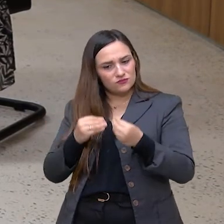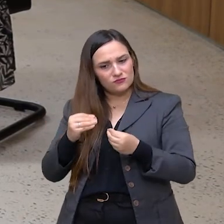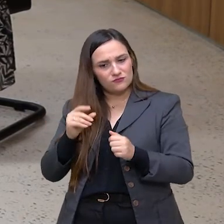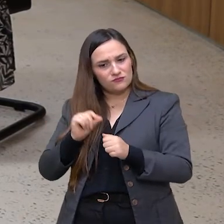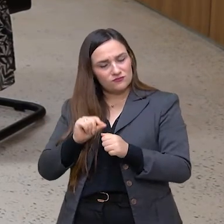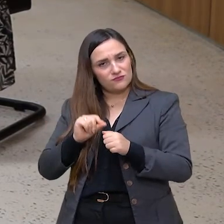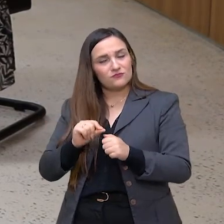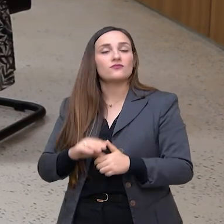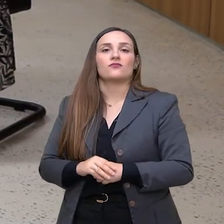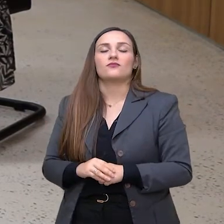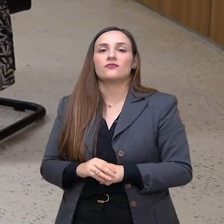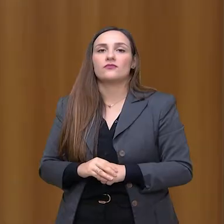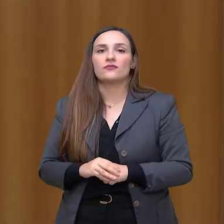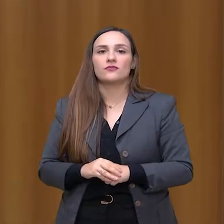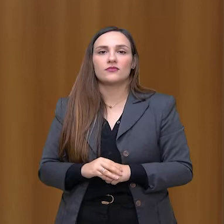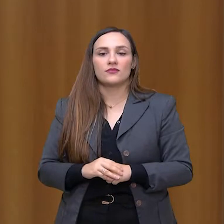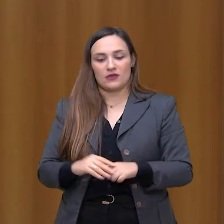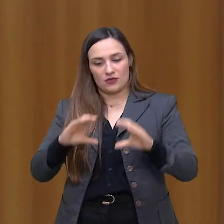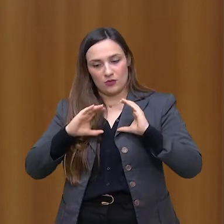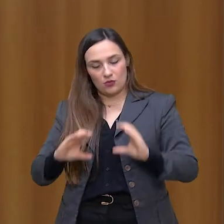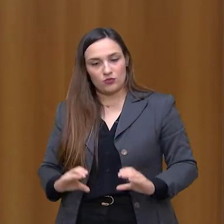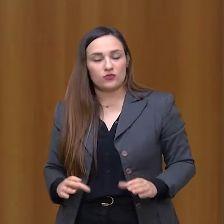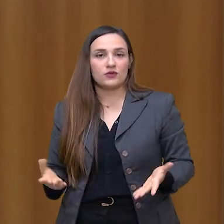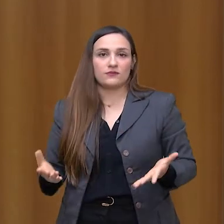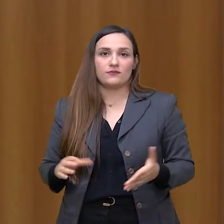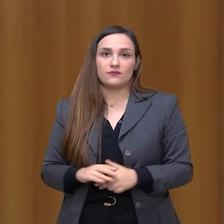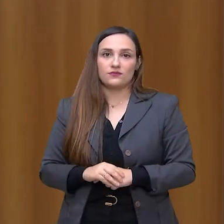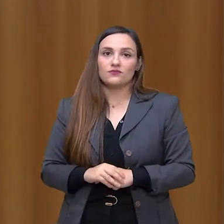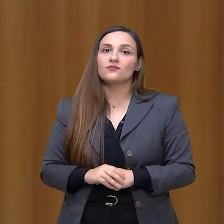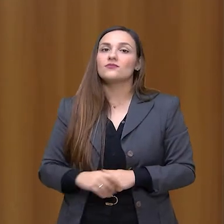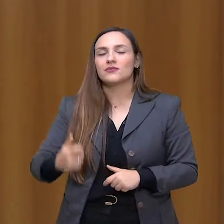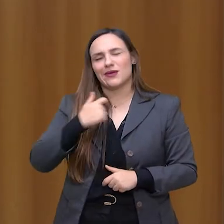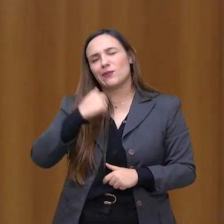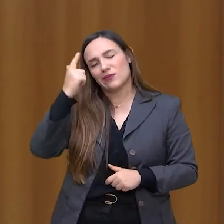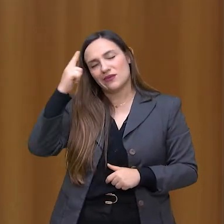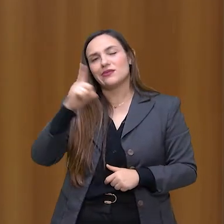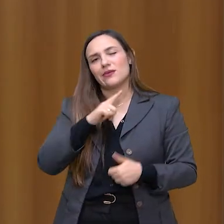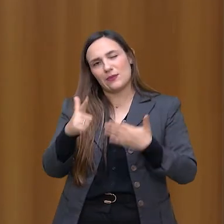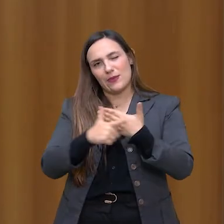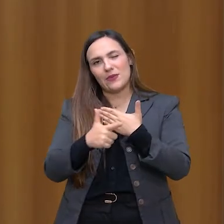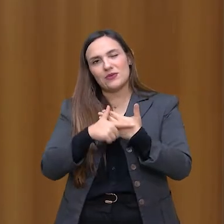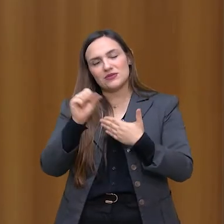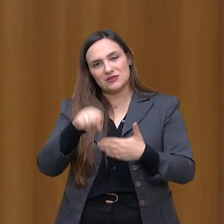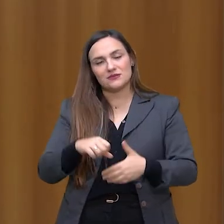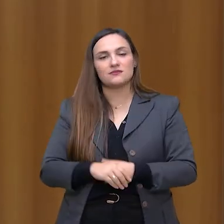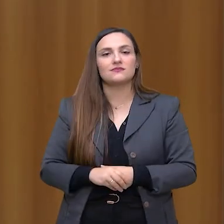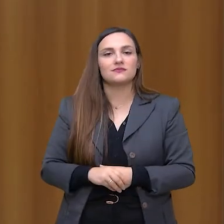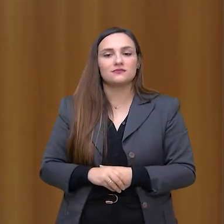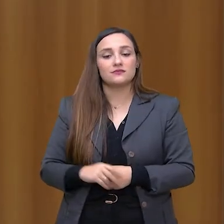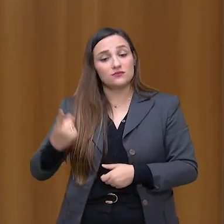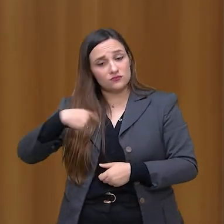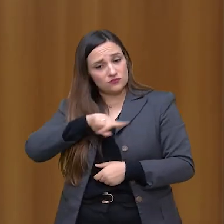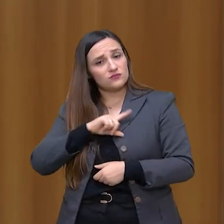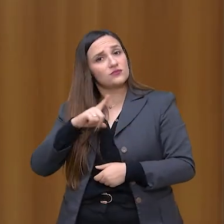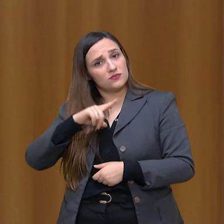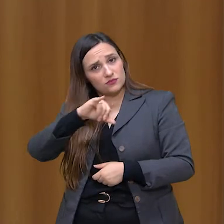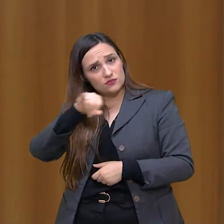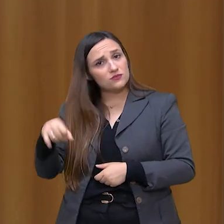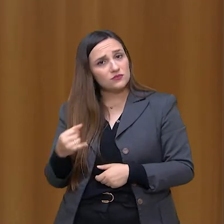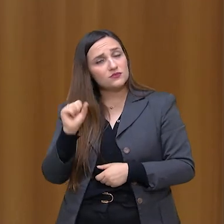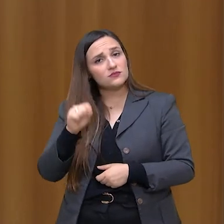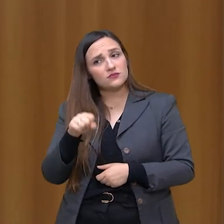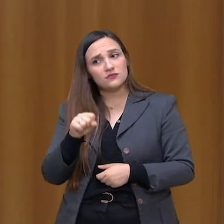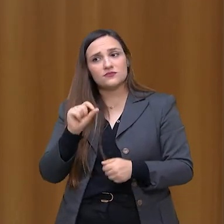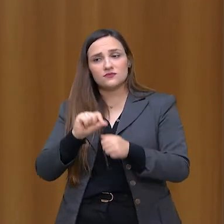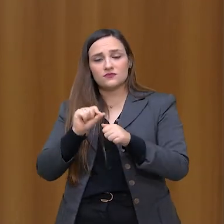das condutas sustentáveis. Eu penso que ele tem esse papel e a gente tem a possibilidade, nós